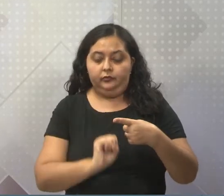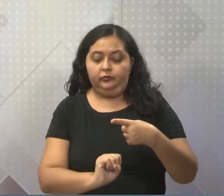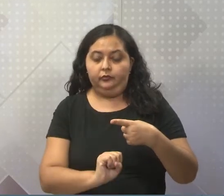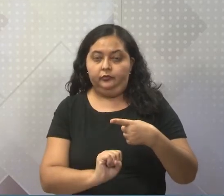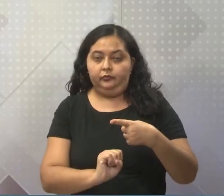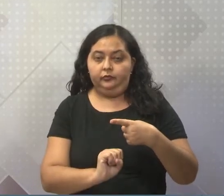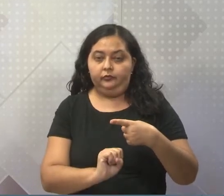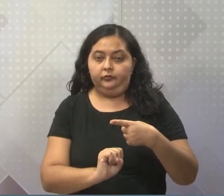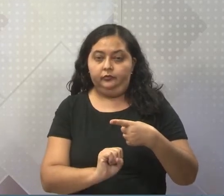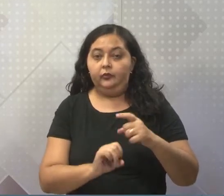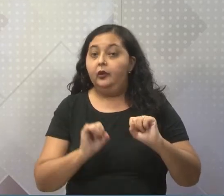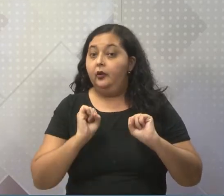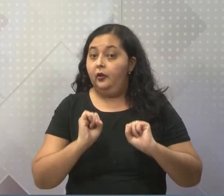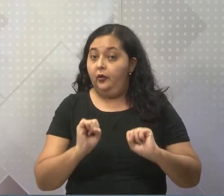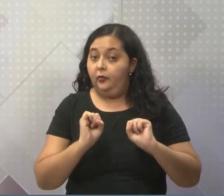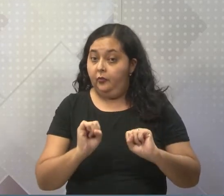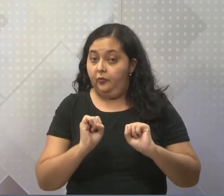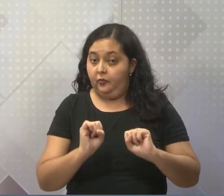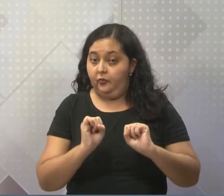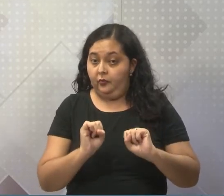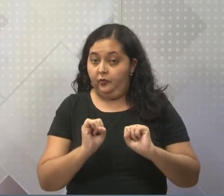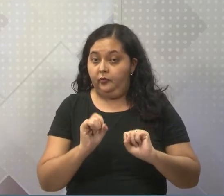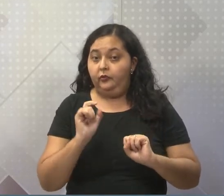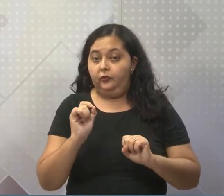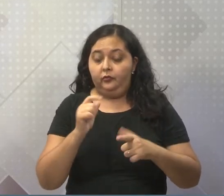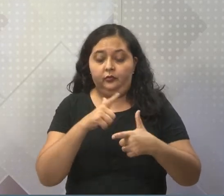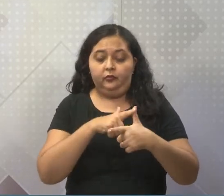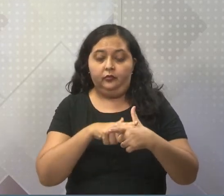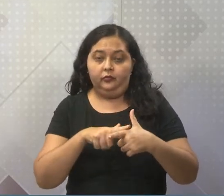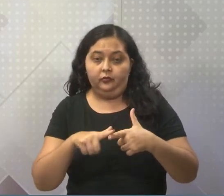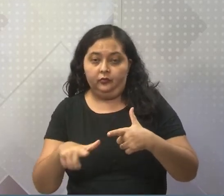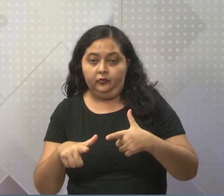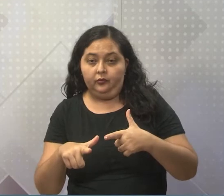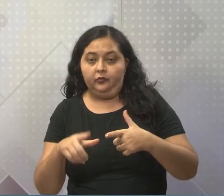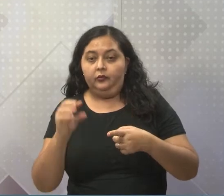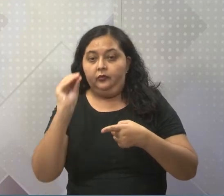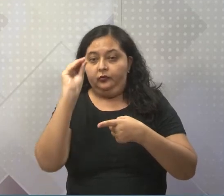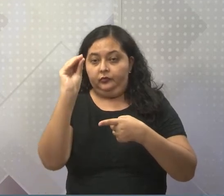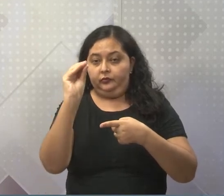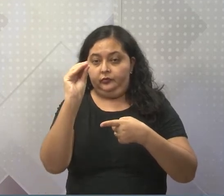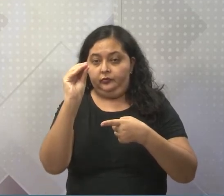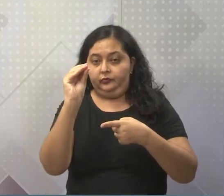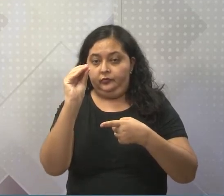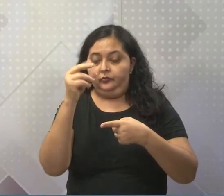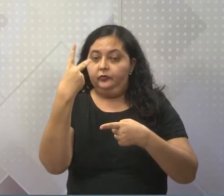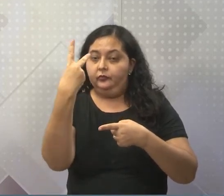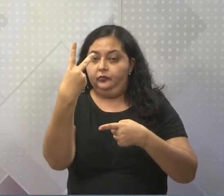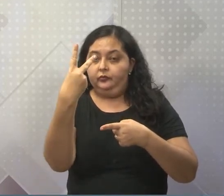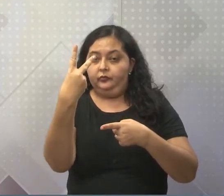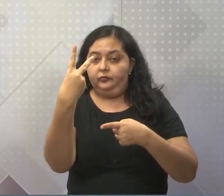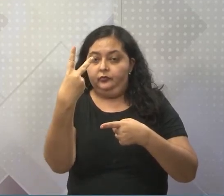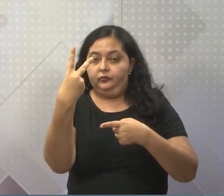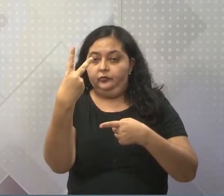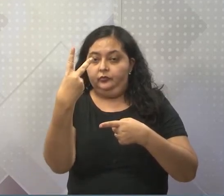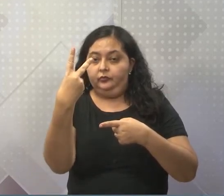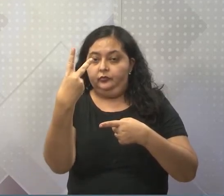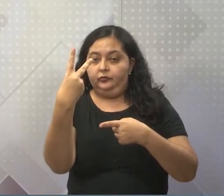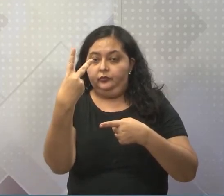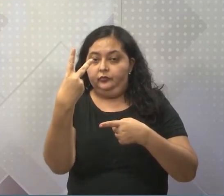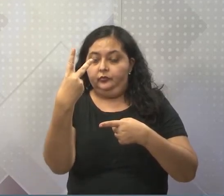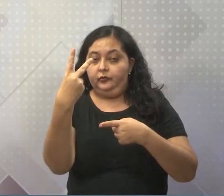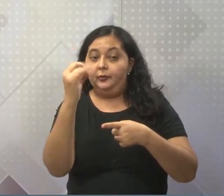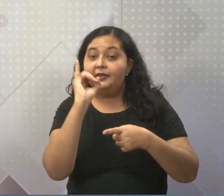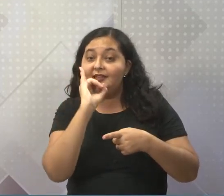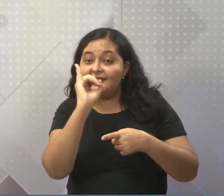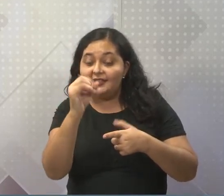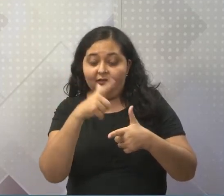oitavos. Eu posso chegar e dividir em cima por 2. Mas se eu dividir em